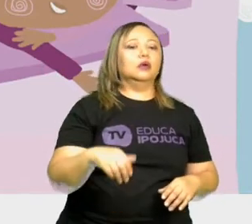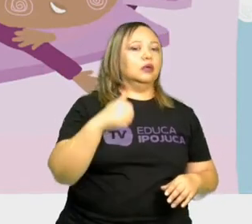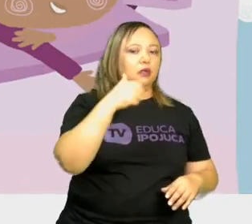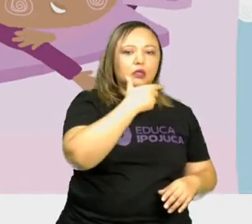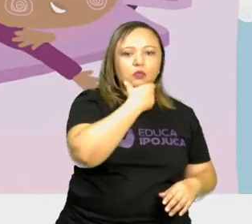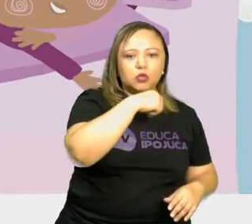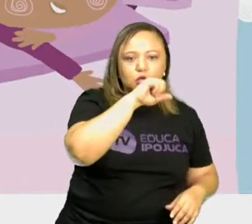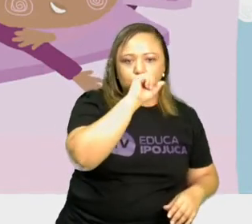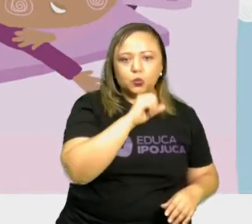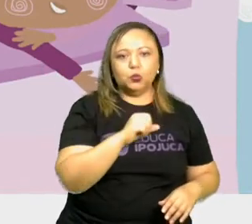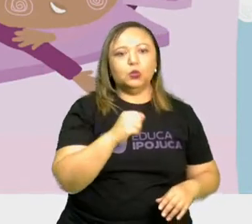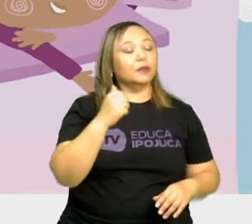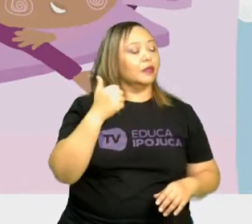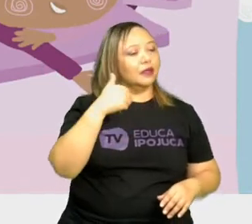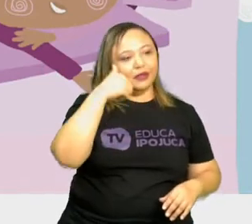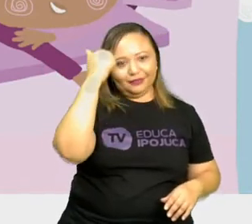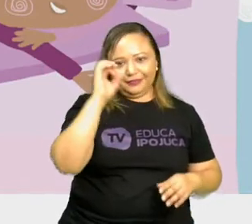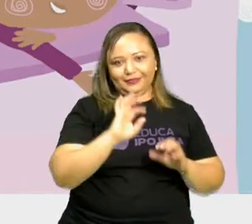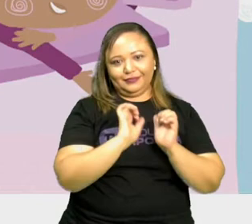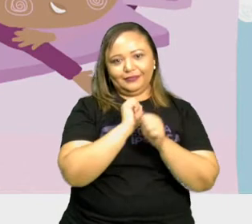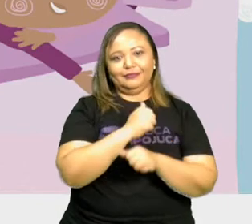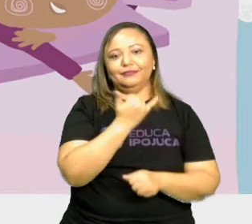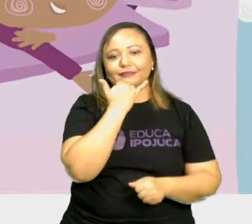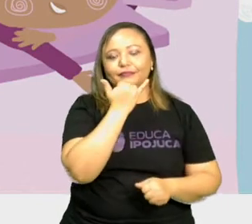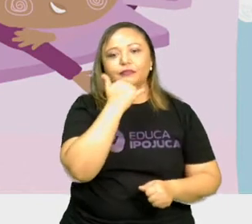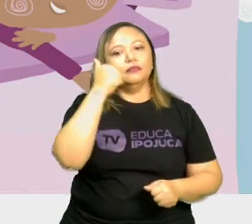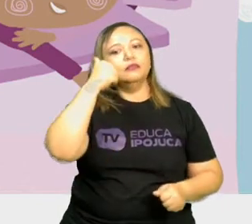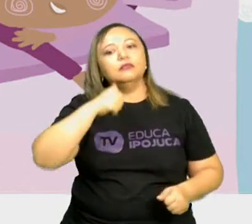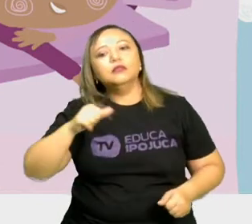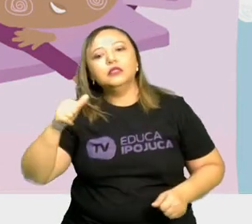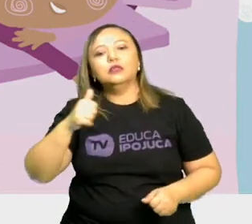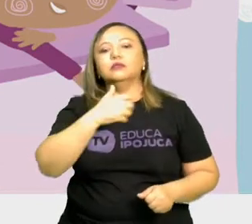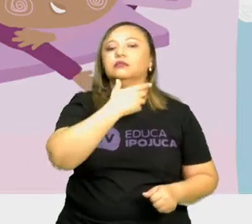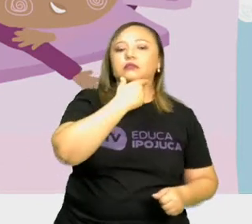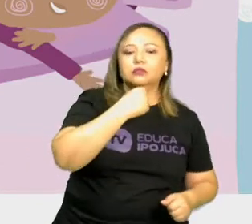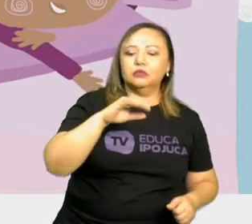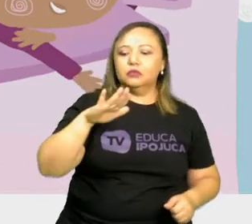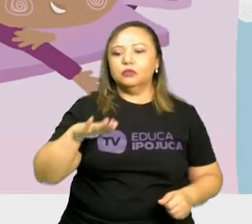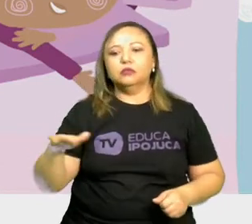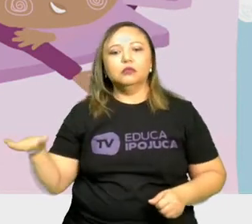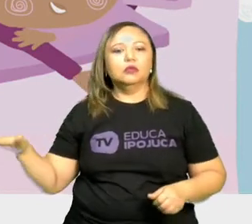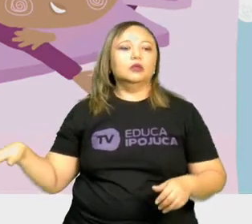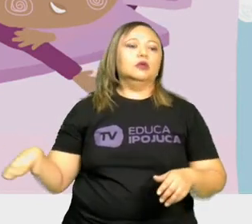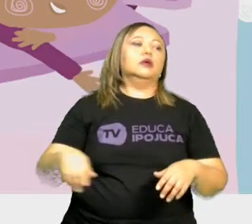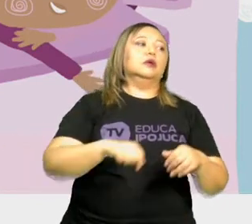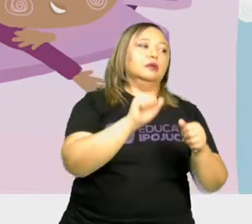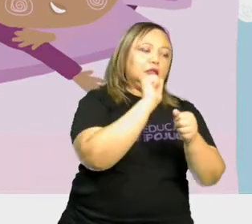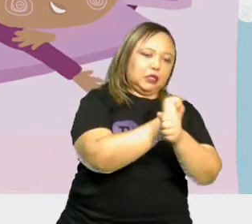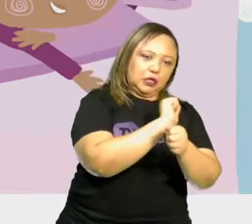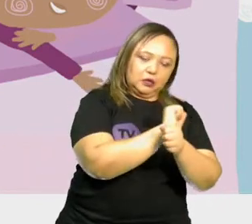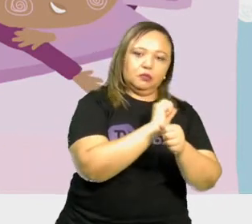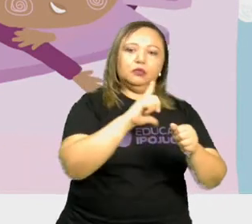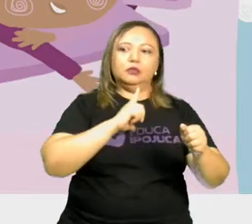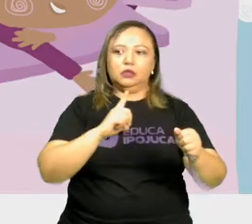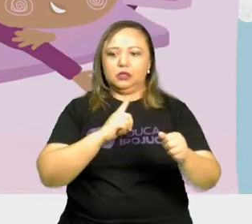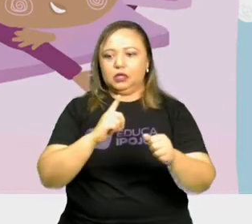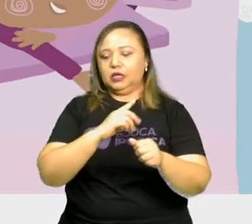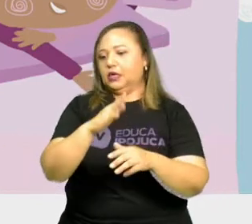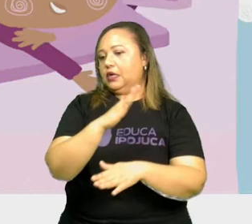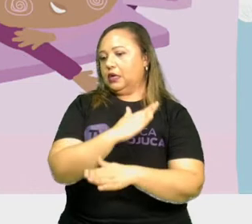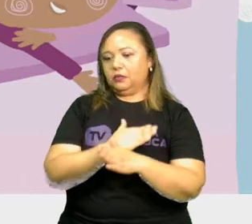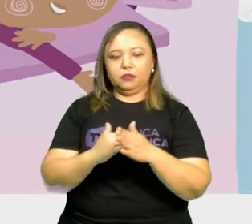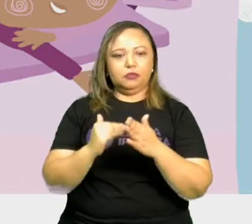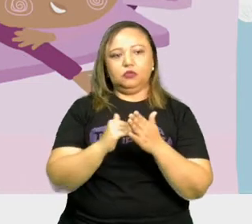trabalhar, outro para descansar e ainda outro para brincar. Tudo nos faz crescer